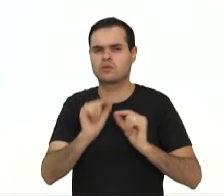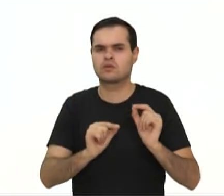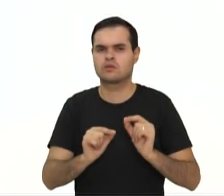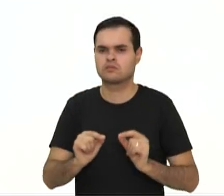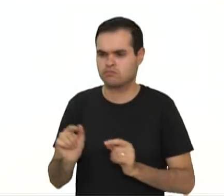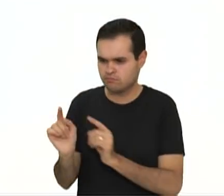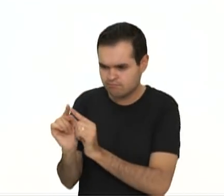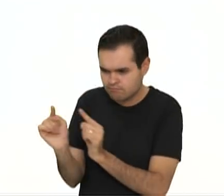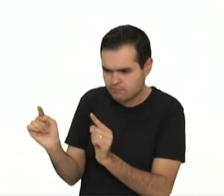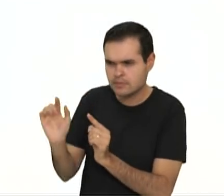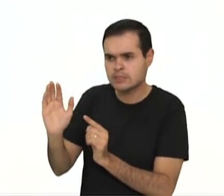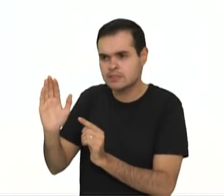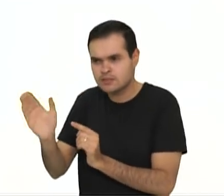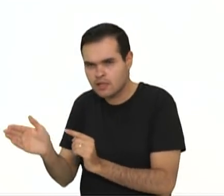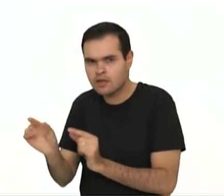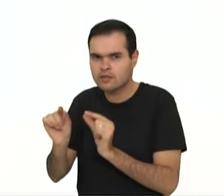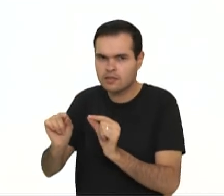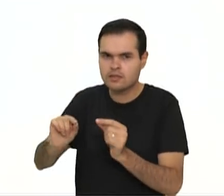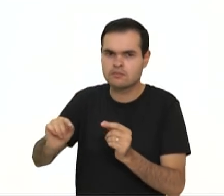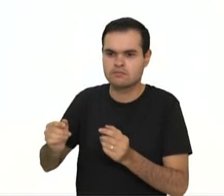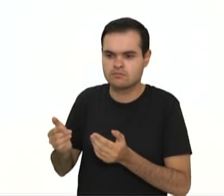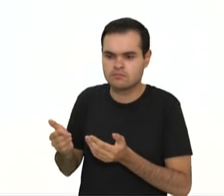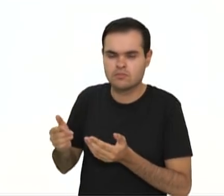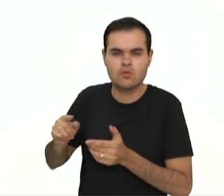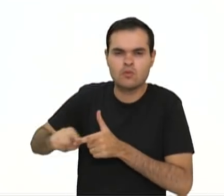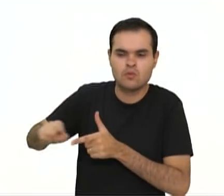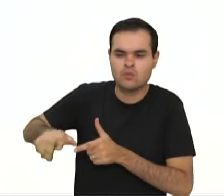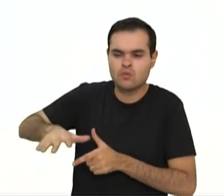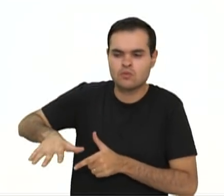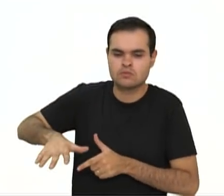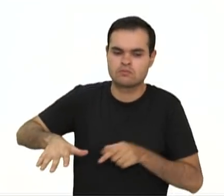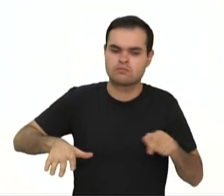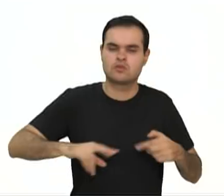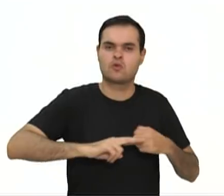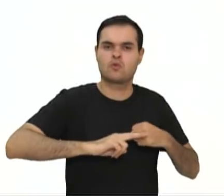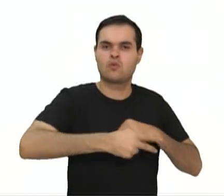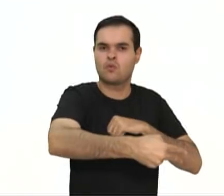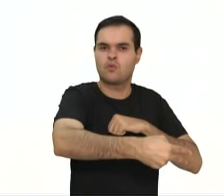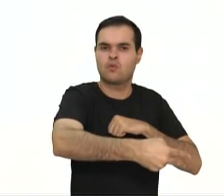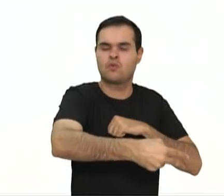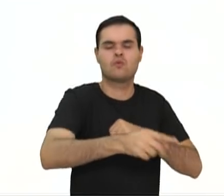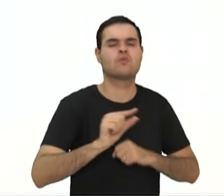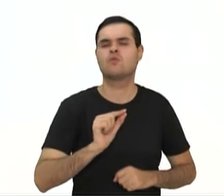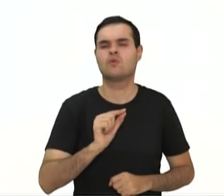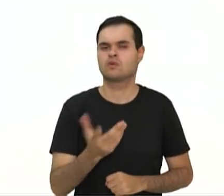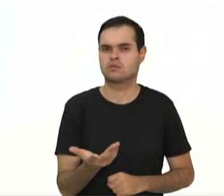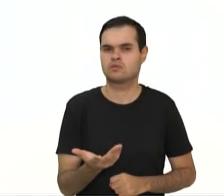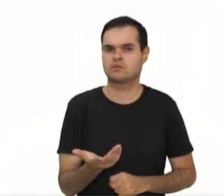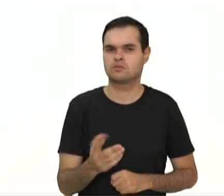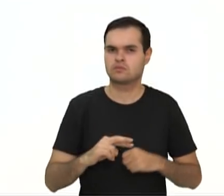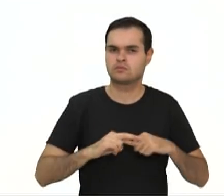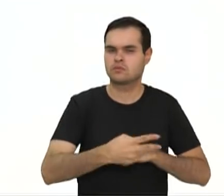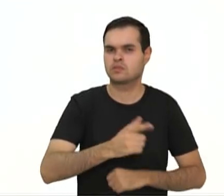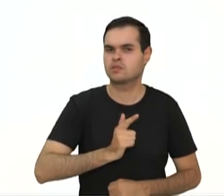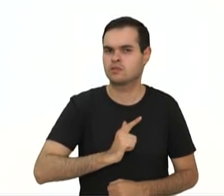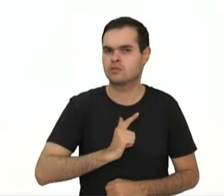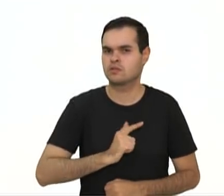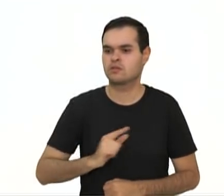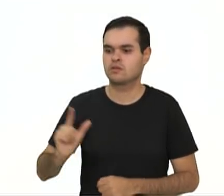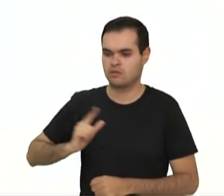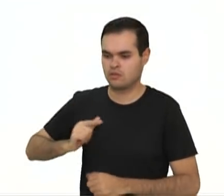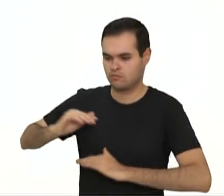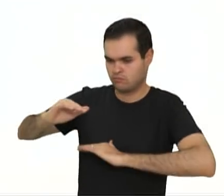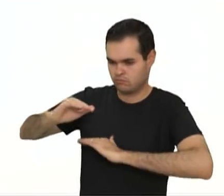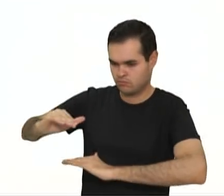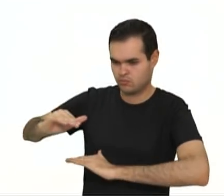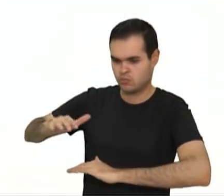já que introduz uma ideia de causa. Qual é a consequência? Qual é a consequência que nós temos? Se temos uma causa, temos